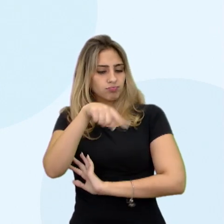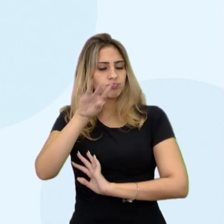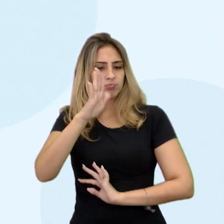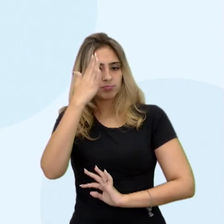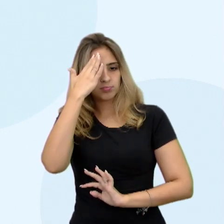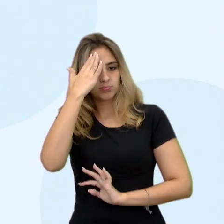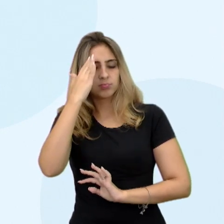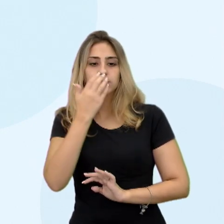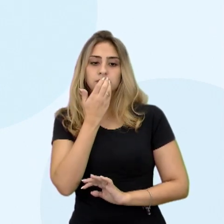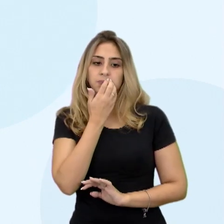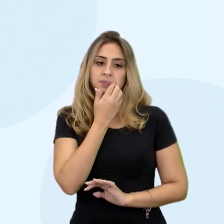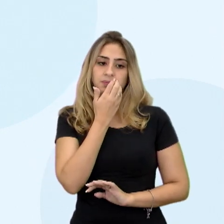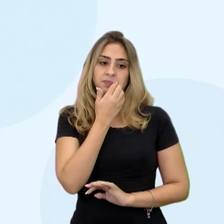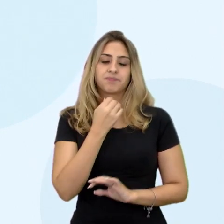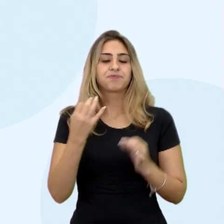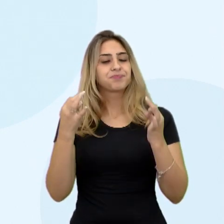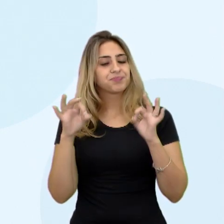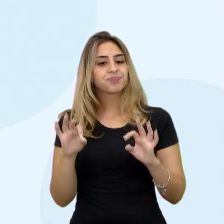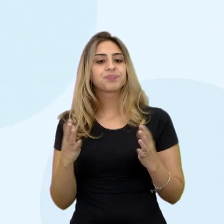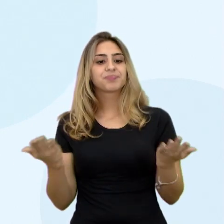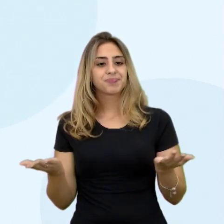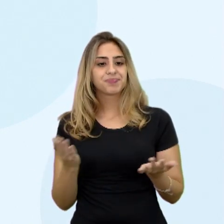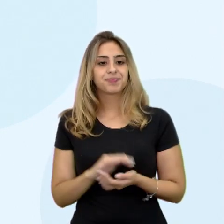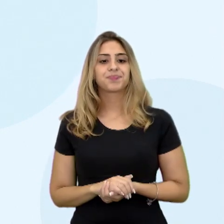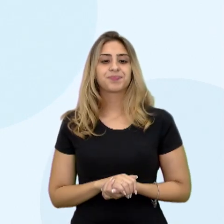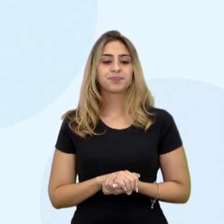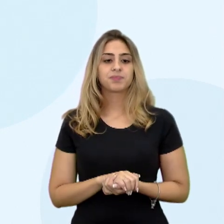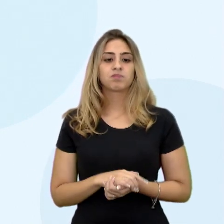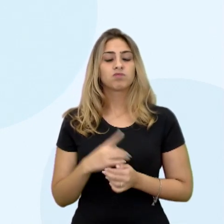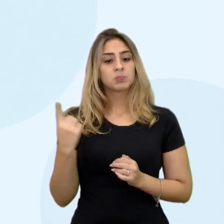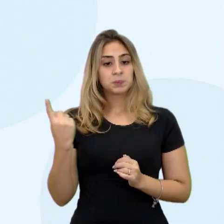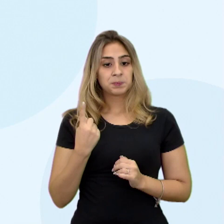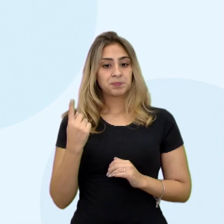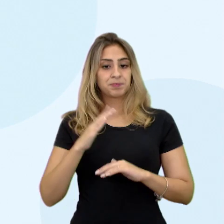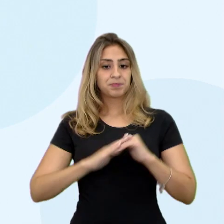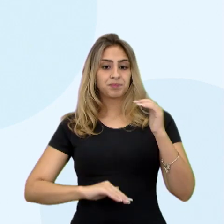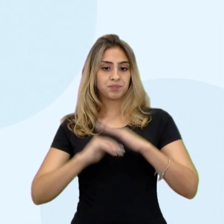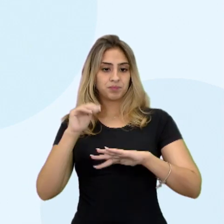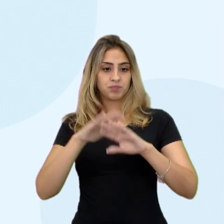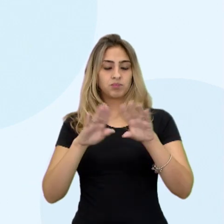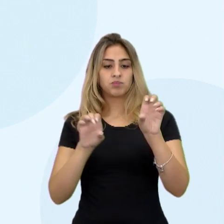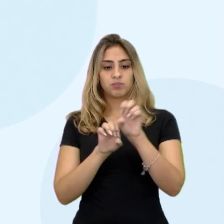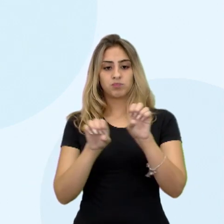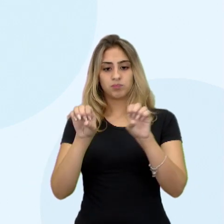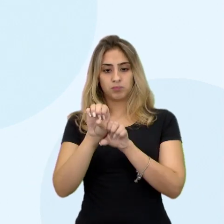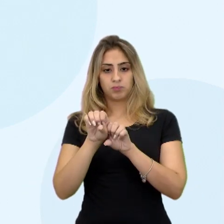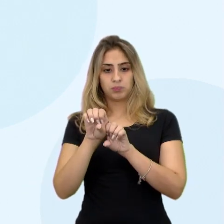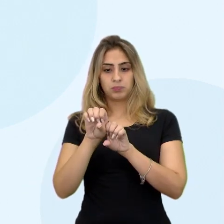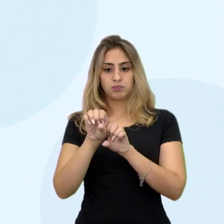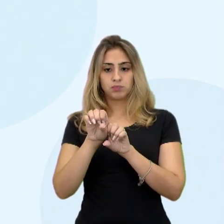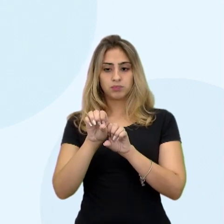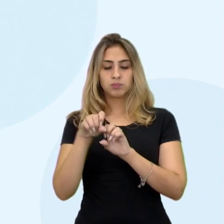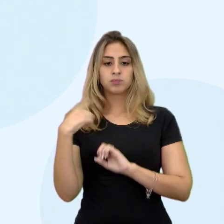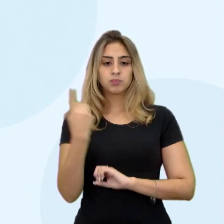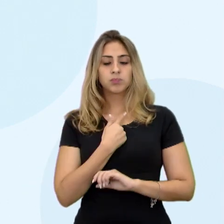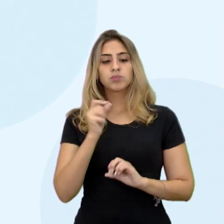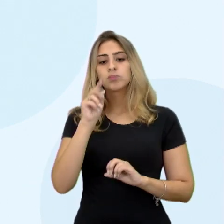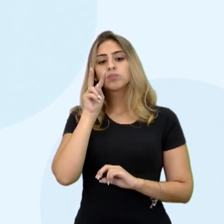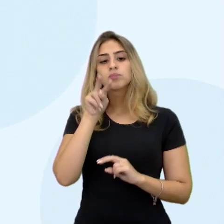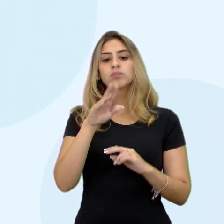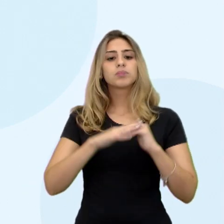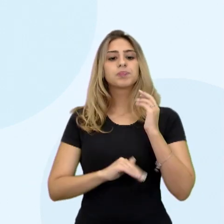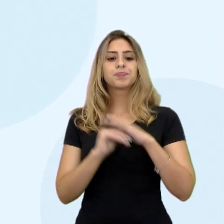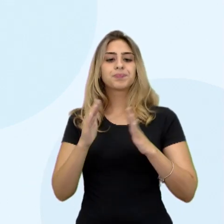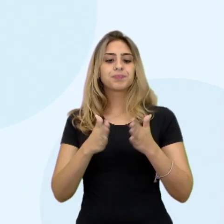Isso, investigação científica. Certo. Então, olha aqui, ó, o primeiro, habilidades do eixos estruturantes. Então, vamos ver o que a nossa habilidade ela